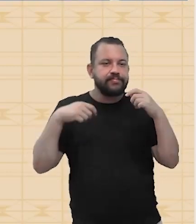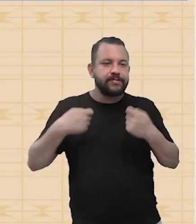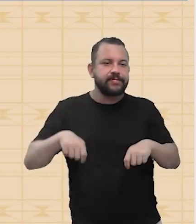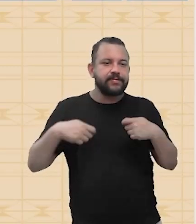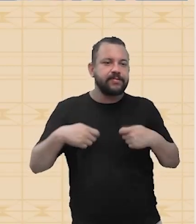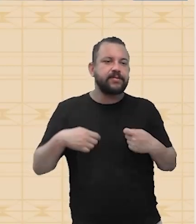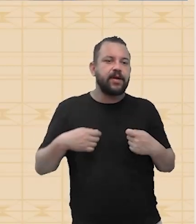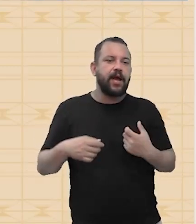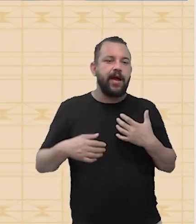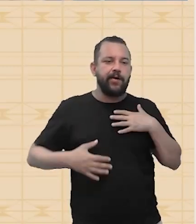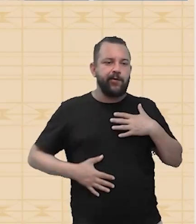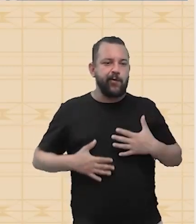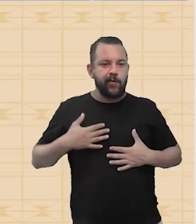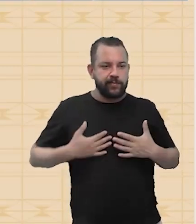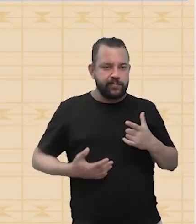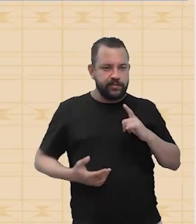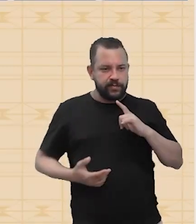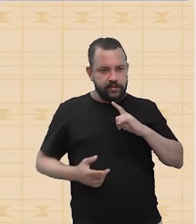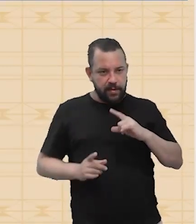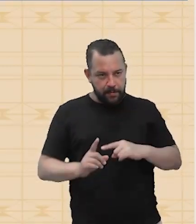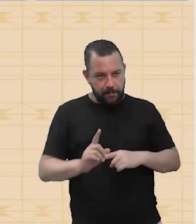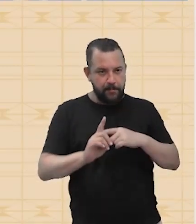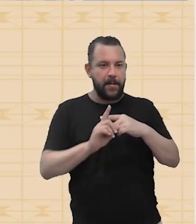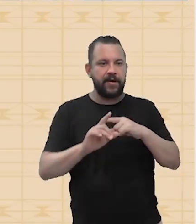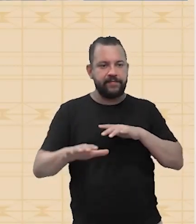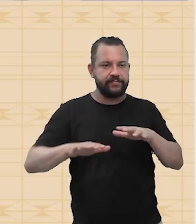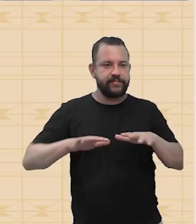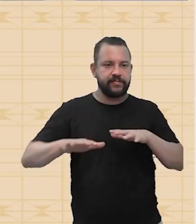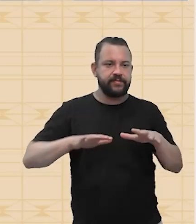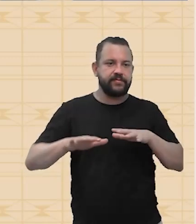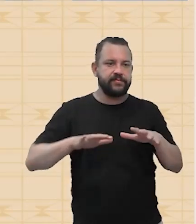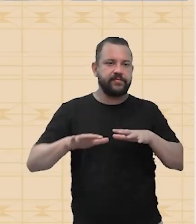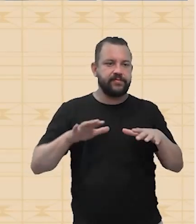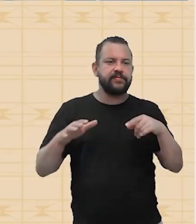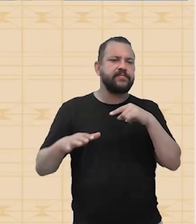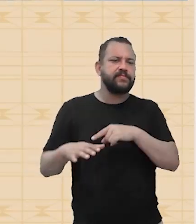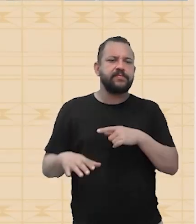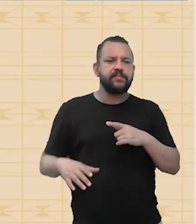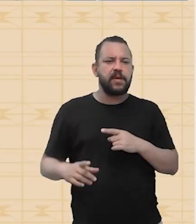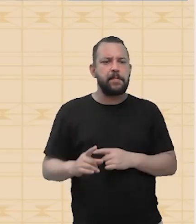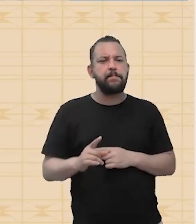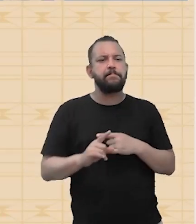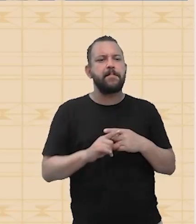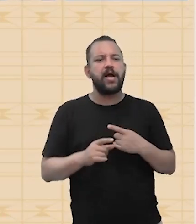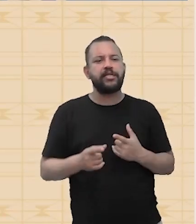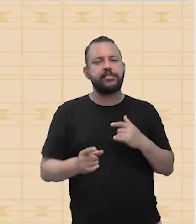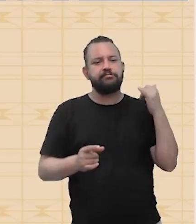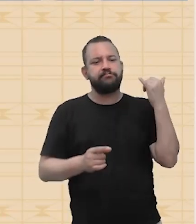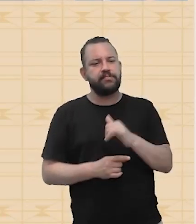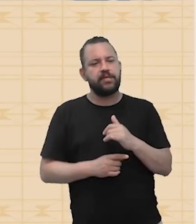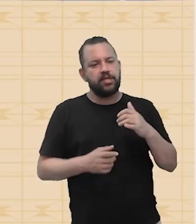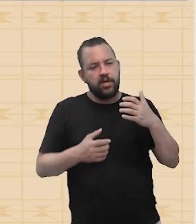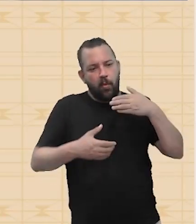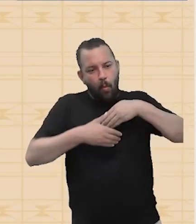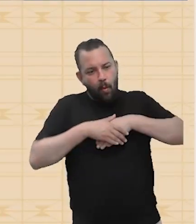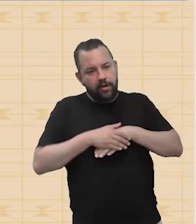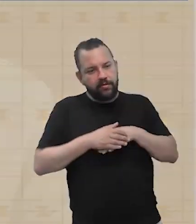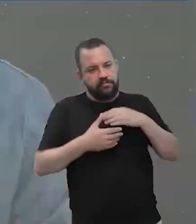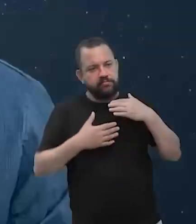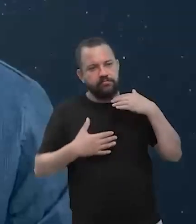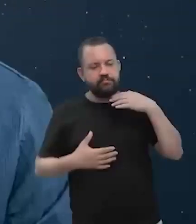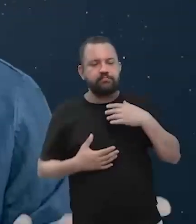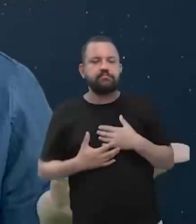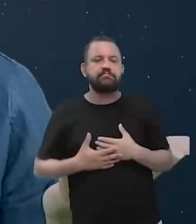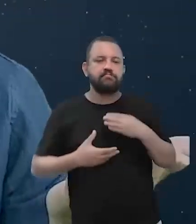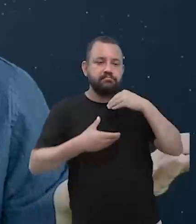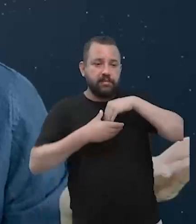que apresentar a maior vibração, significa que ele tem mais energia acumulada dentro dele. E para se estabelecer